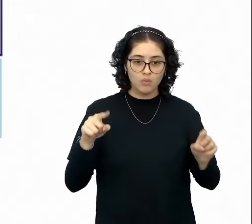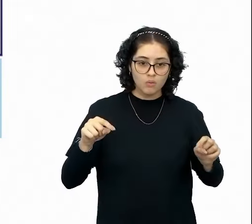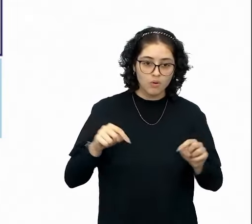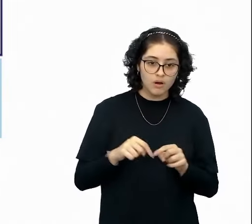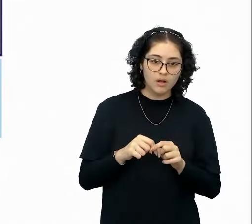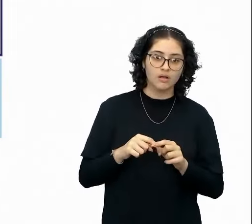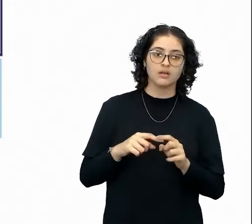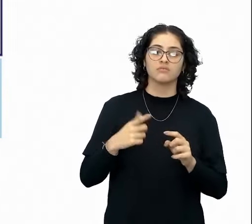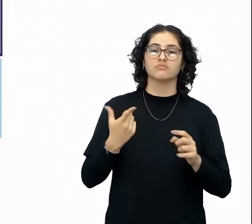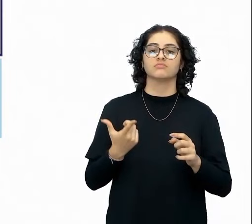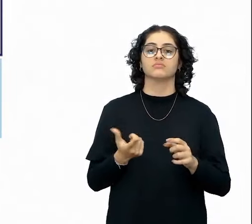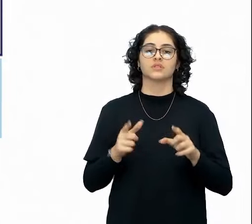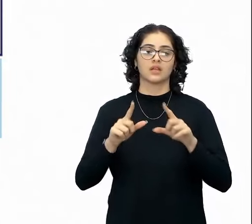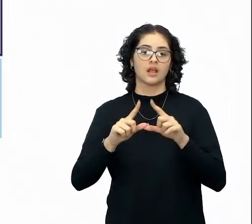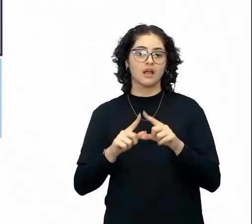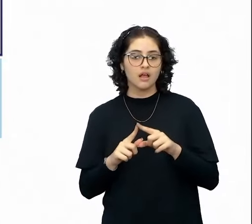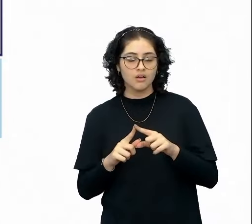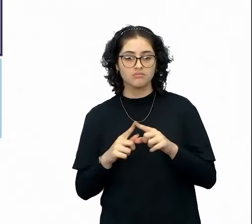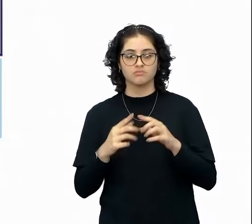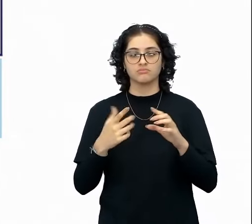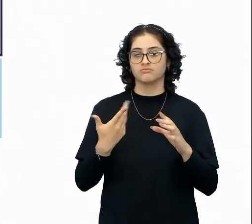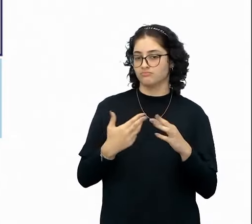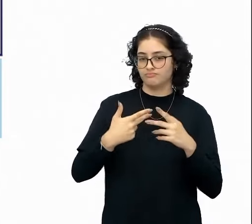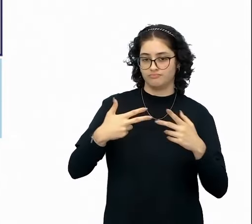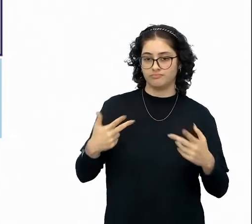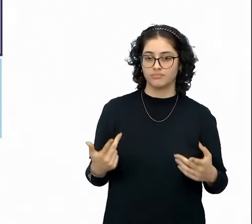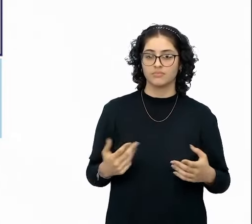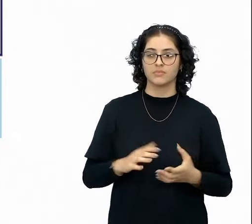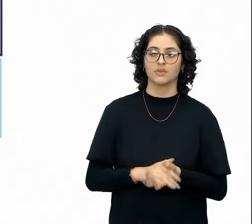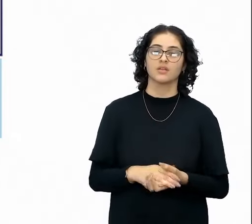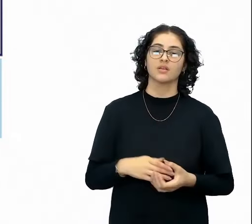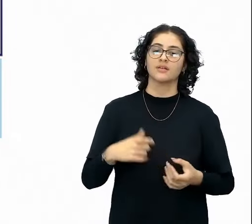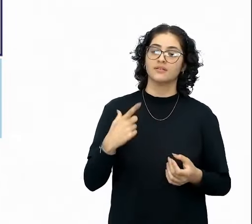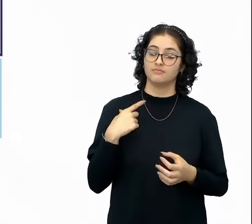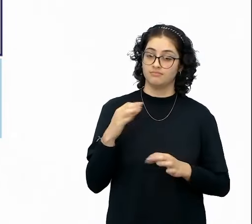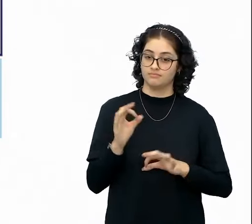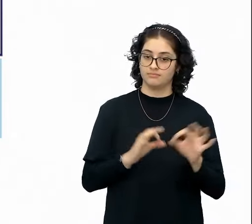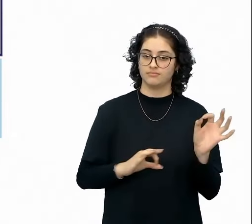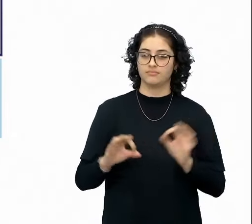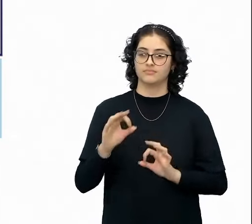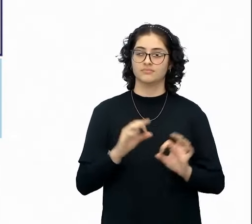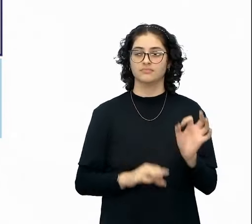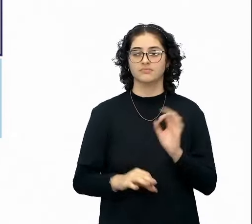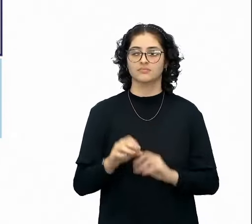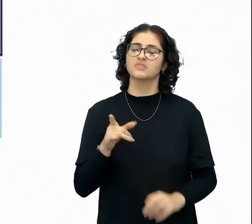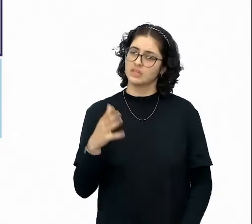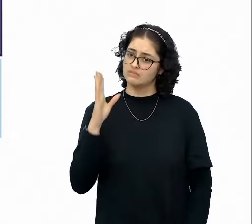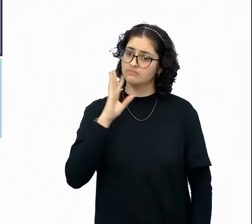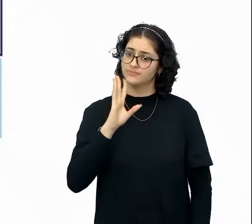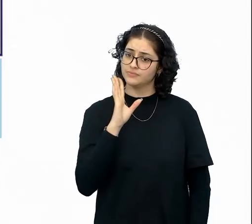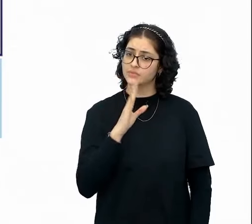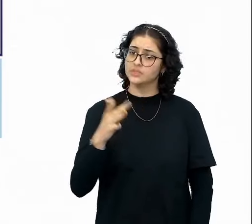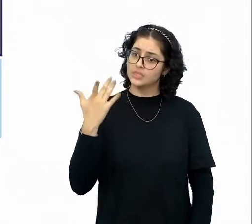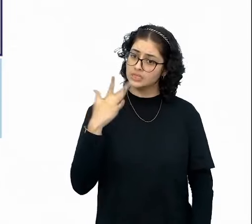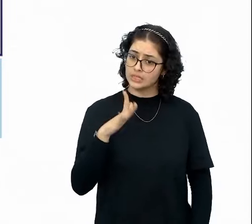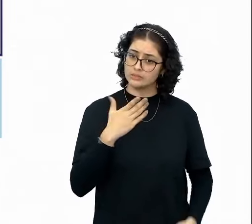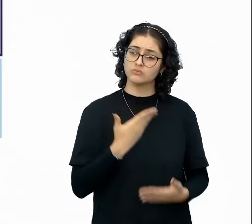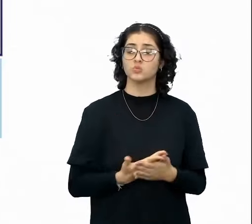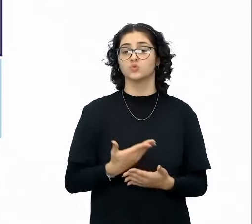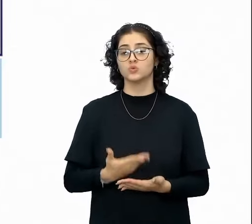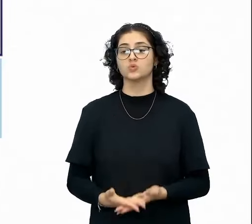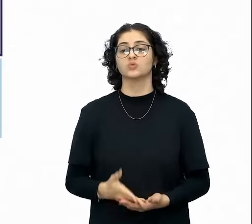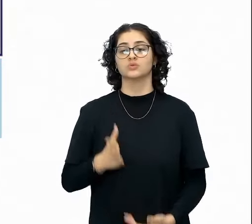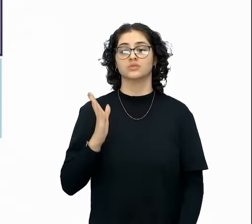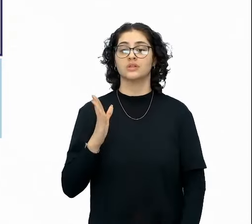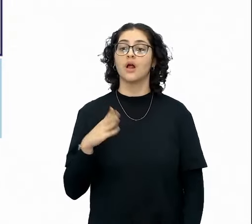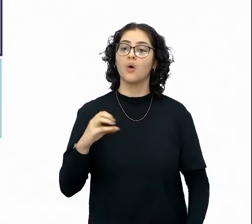retângulos ou triângulos, utilizando equivalência. A gente tem uma sequência aqui muito bacana, não sei se vocês já estudaram, né? Eu